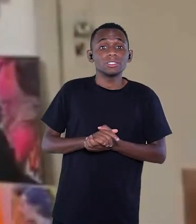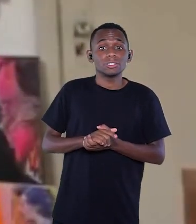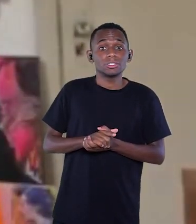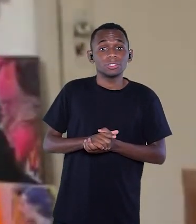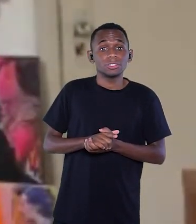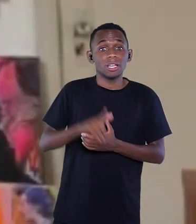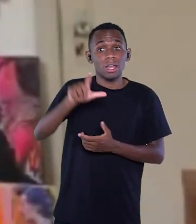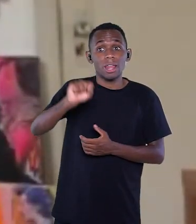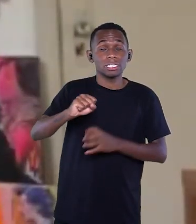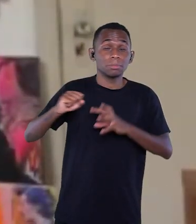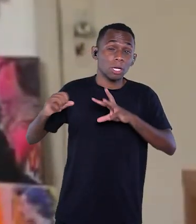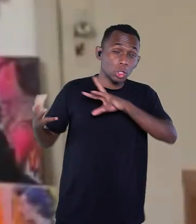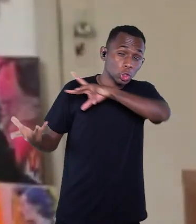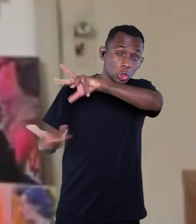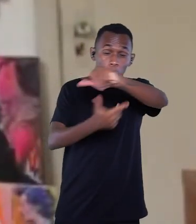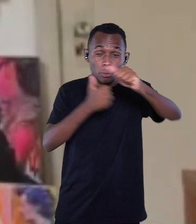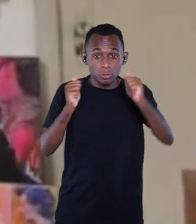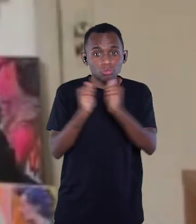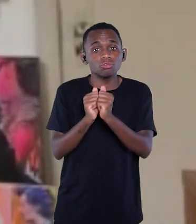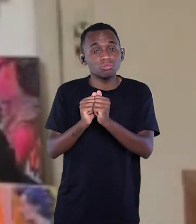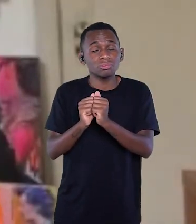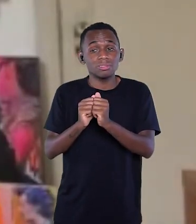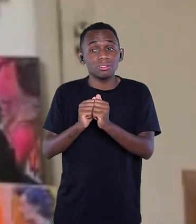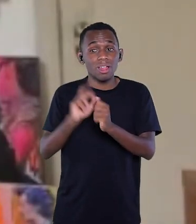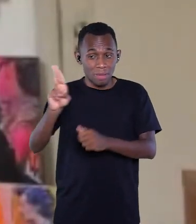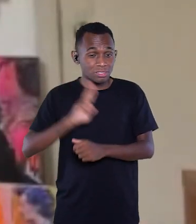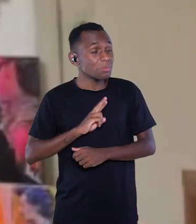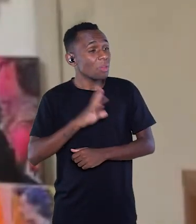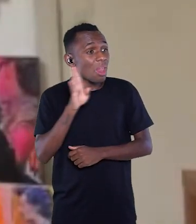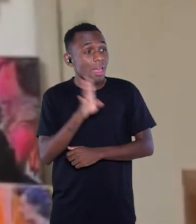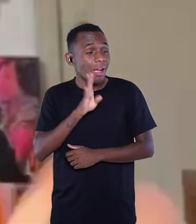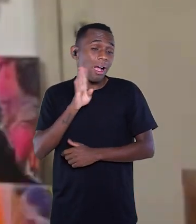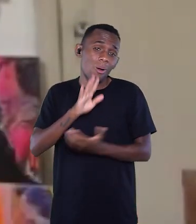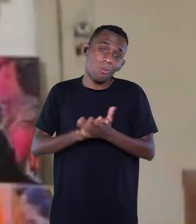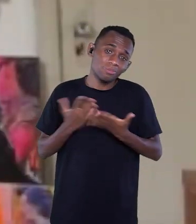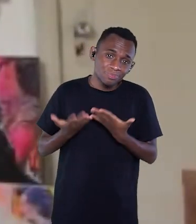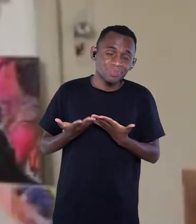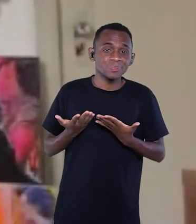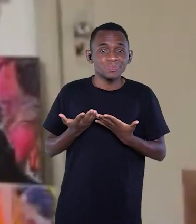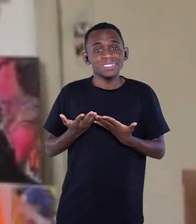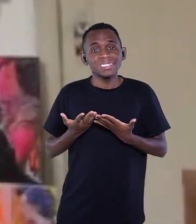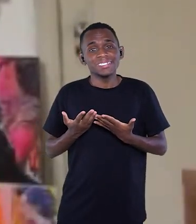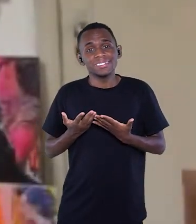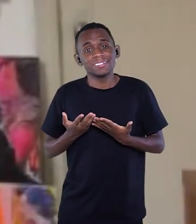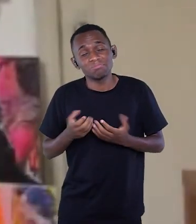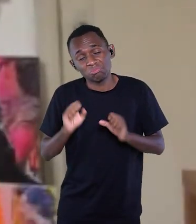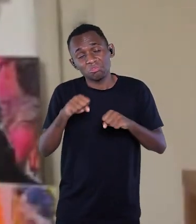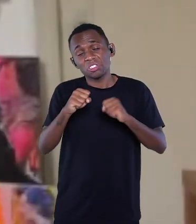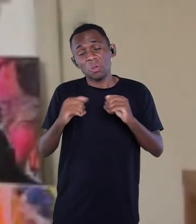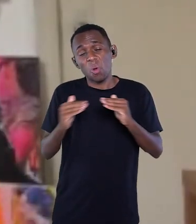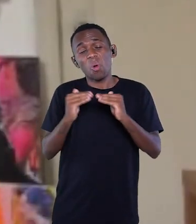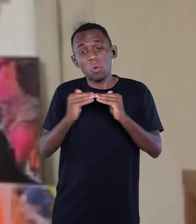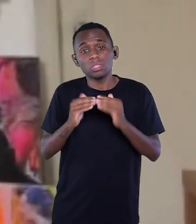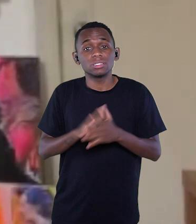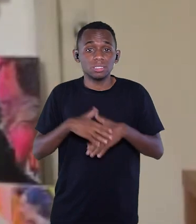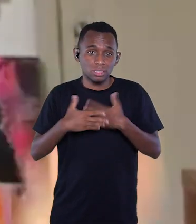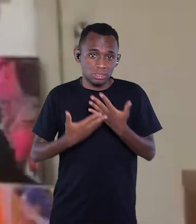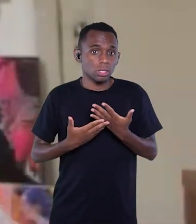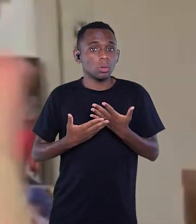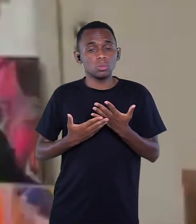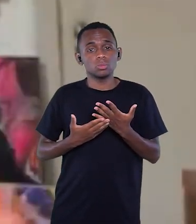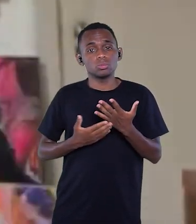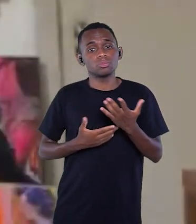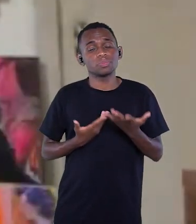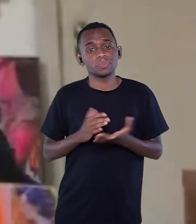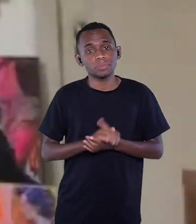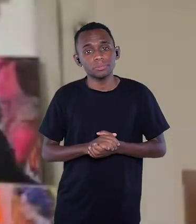Sapatonas do Mundo Univos? KKK. Ela, não, acho legal. Tipo assim, não, acho que sim. E aí, uma pessoa de